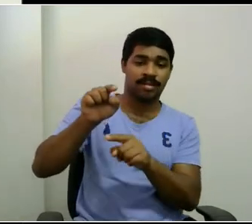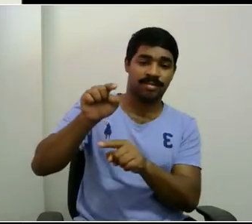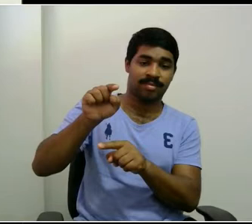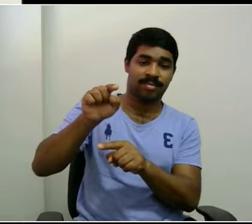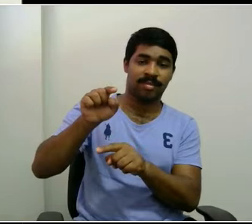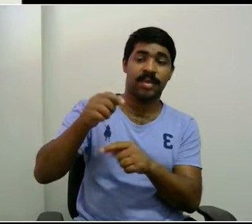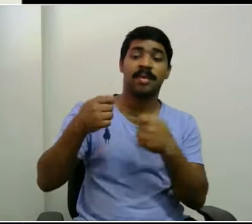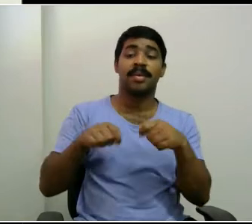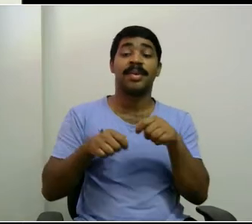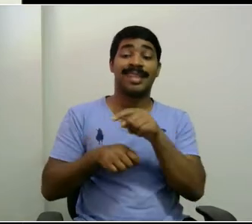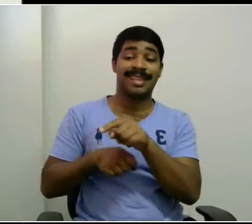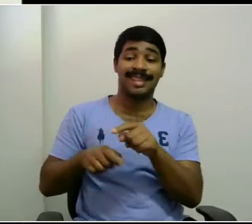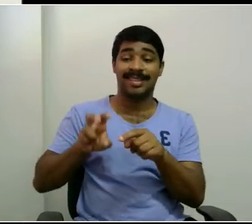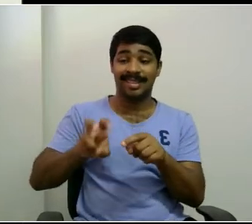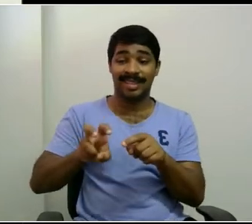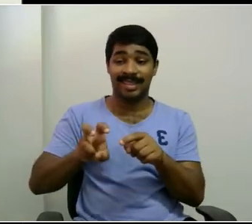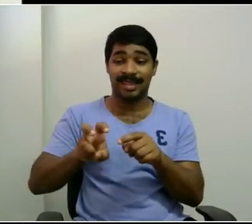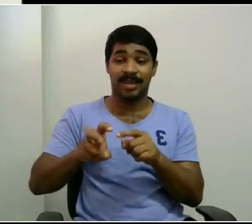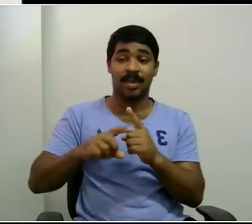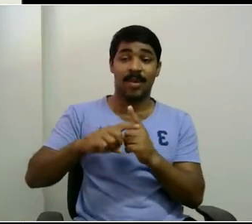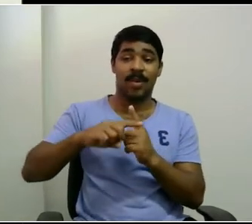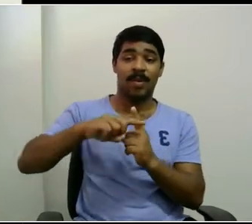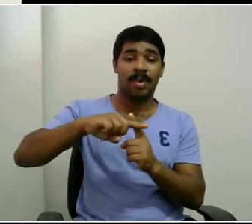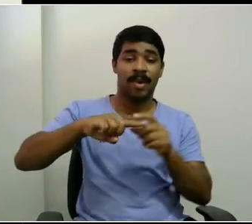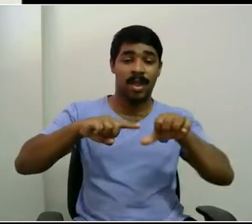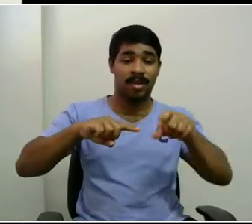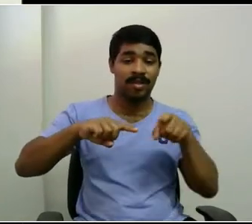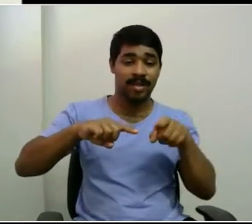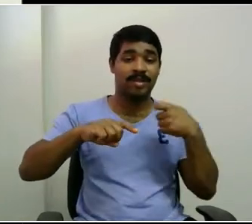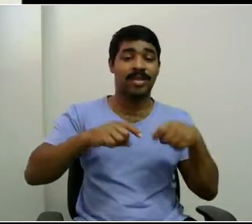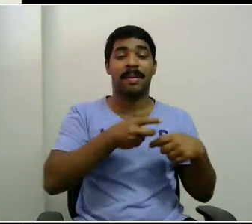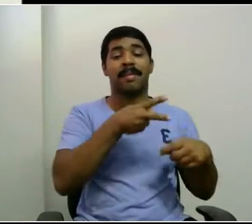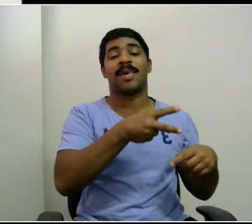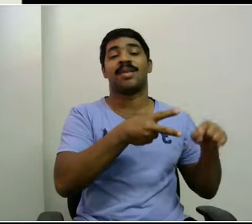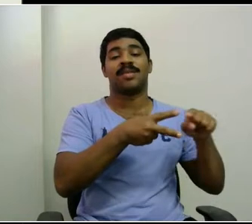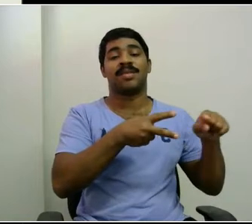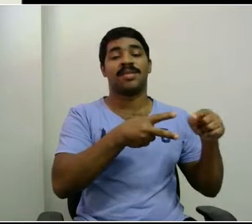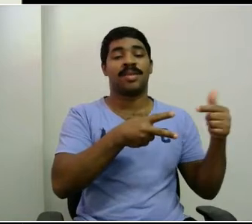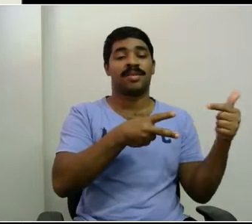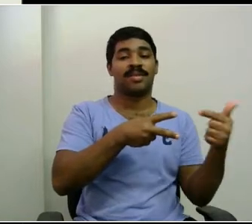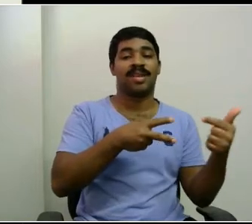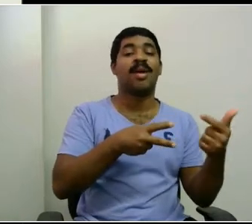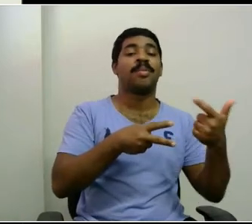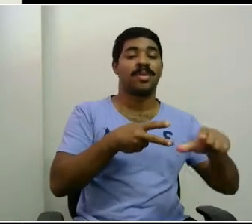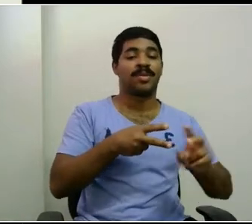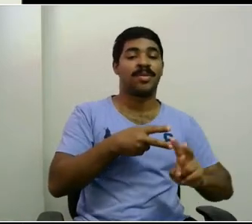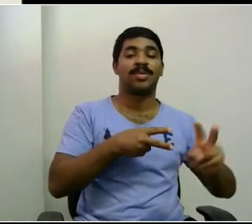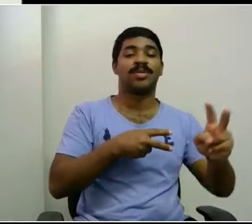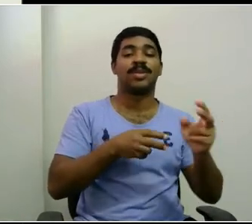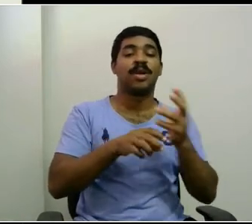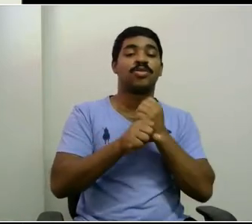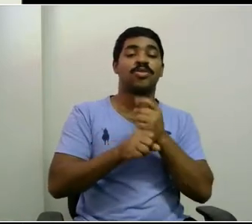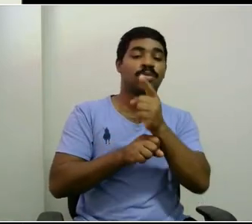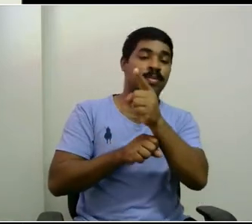menor que menos 22, tá? Então, ó, na realidade, o que a gente está querendo calcular é 5 mais